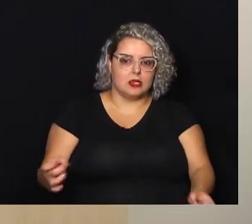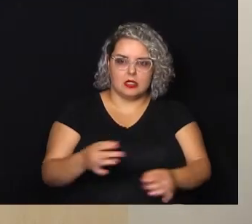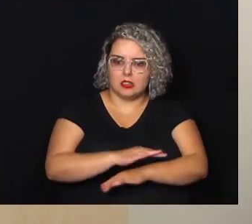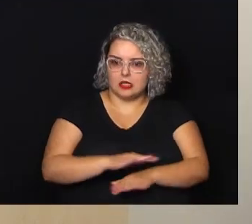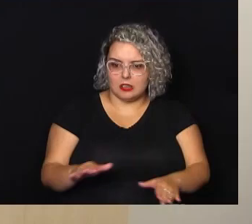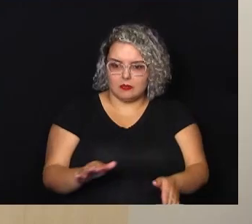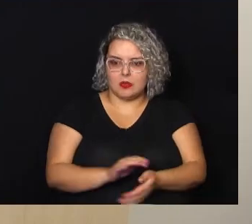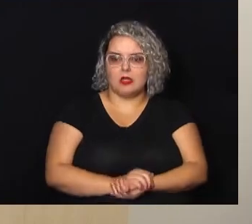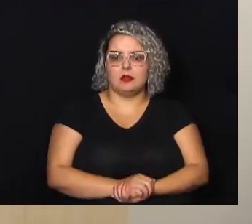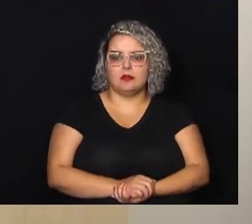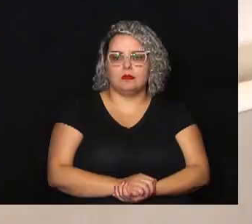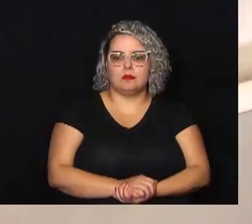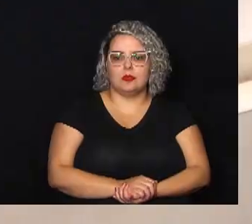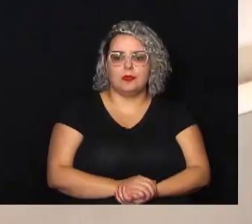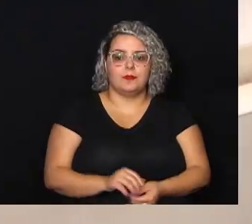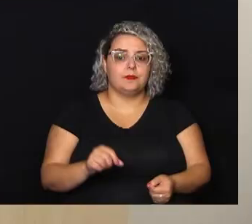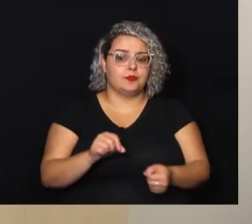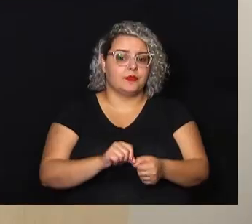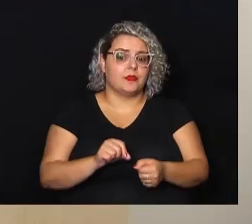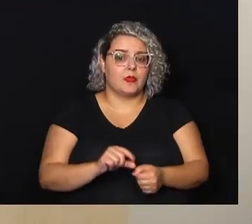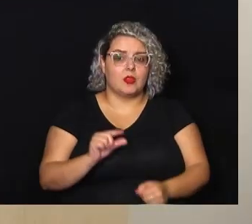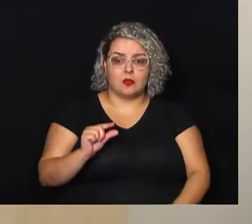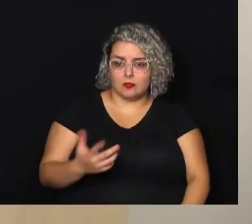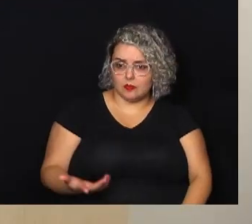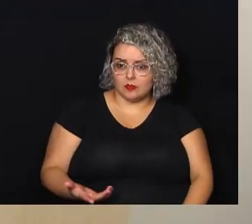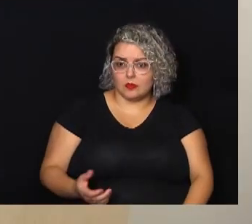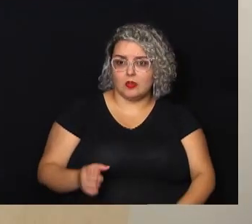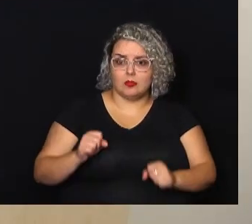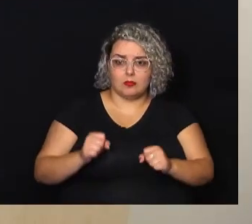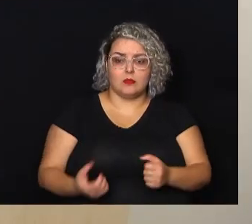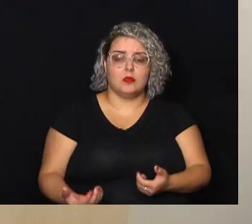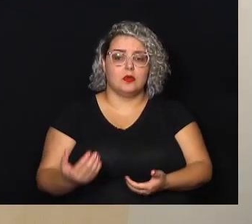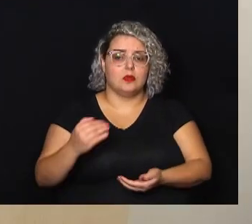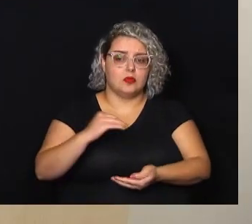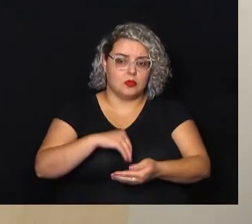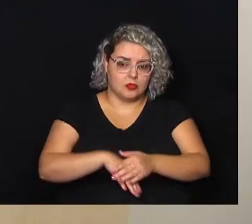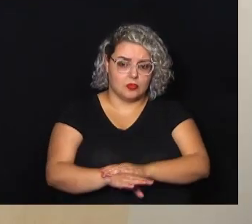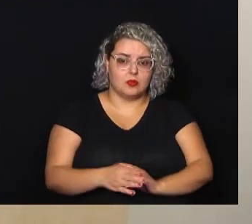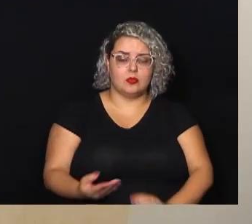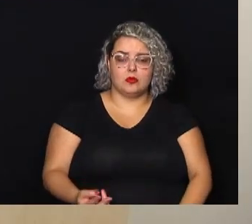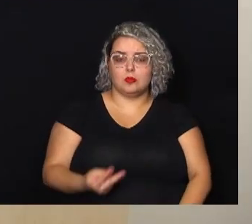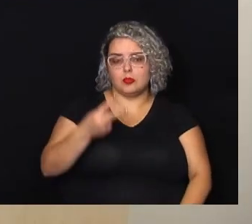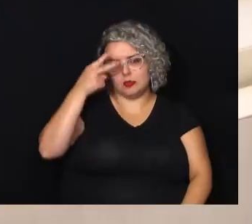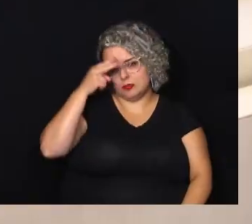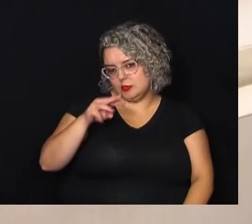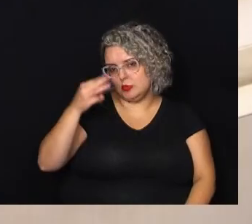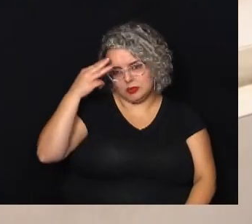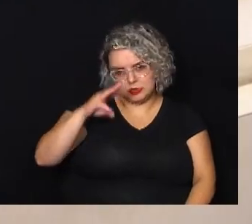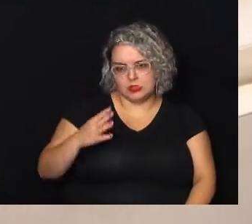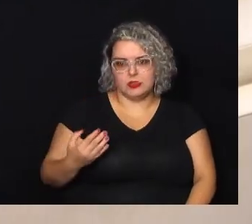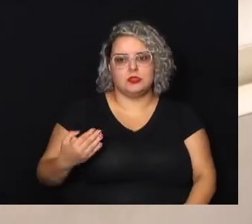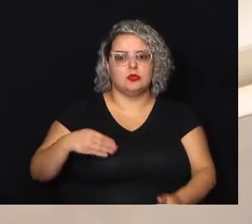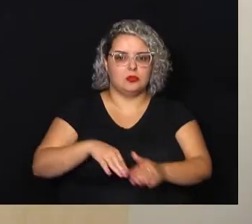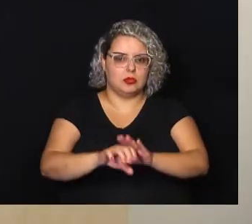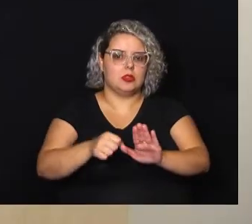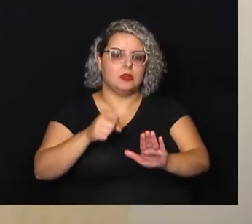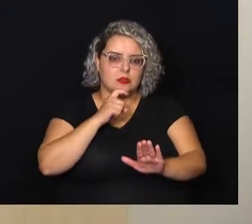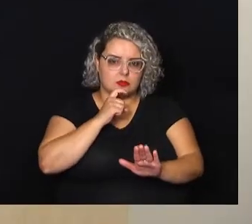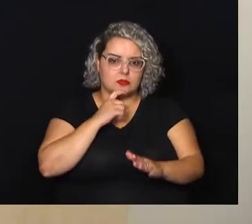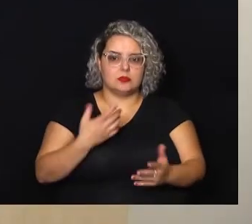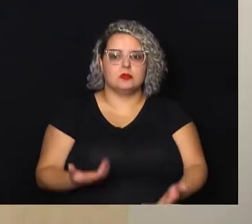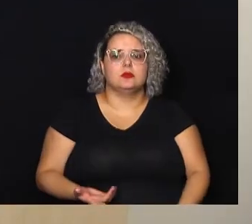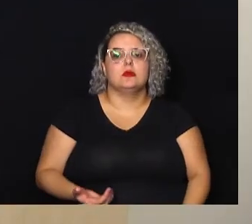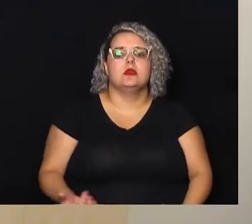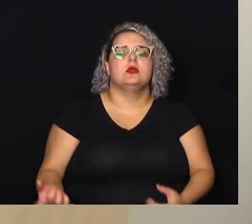acabar, até o final. Também, fiz um pouco, posso guardar essa massa na geladeira por uns 2, 3 dias. E